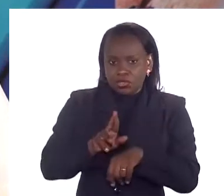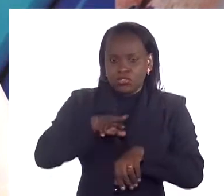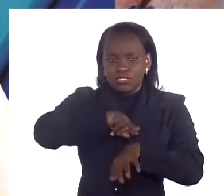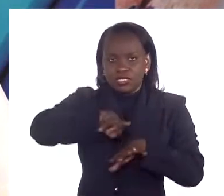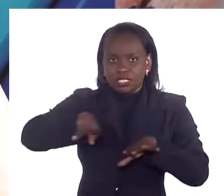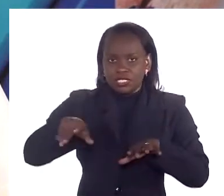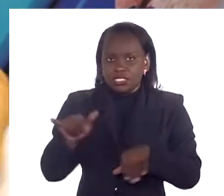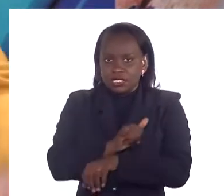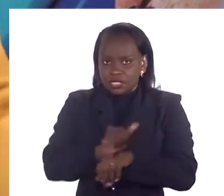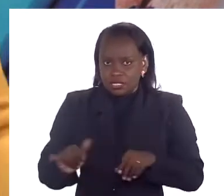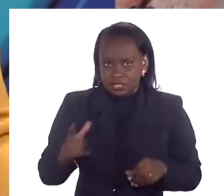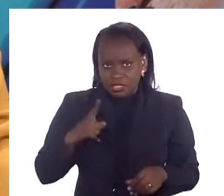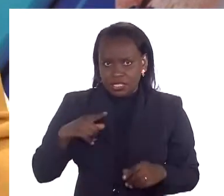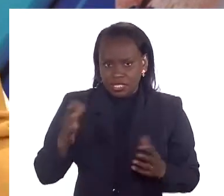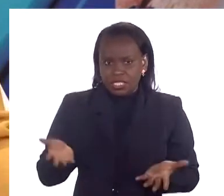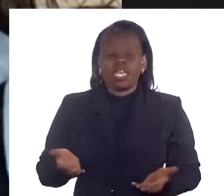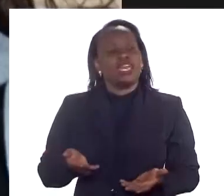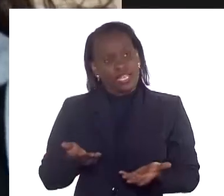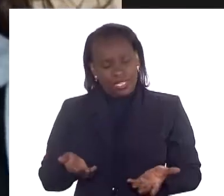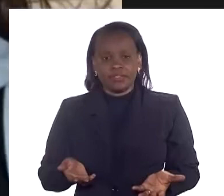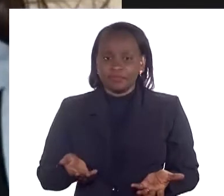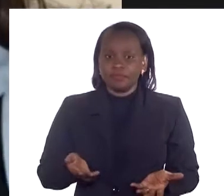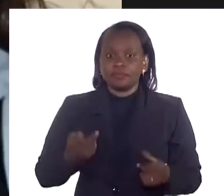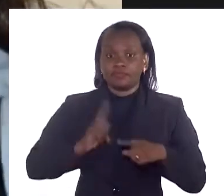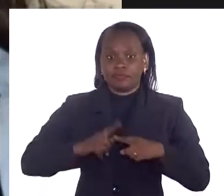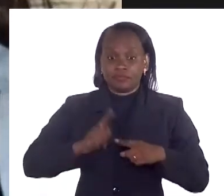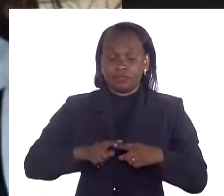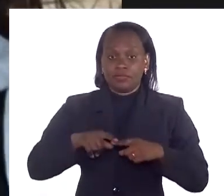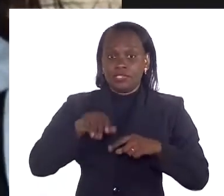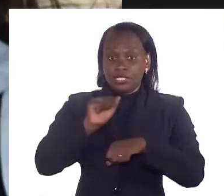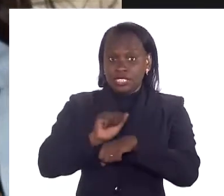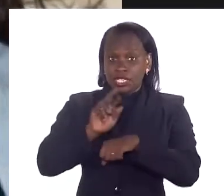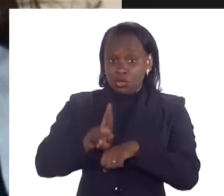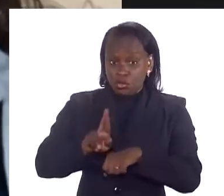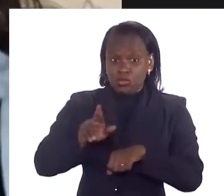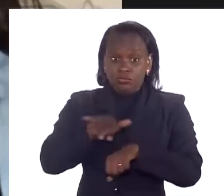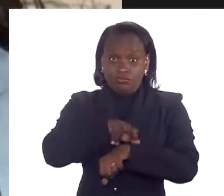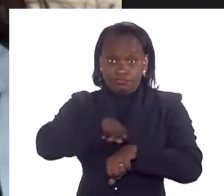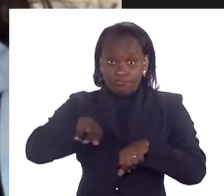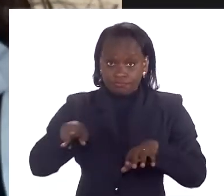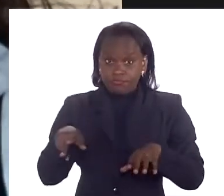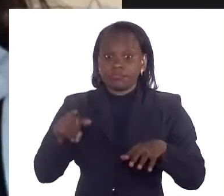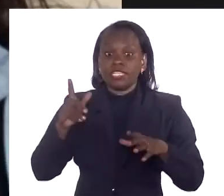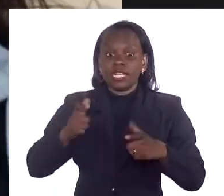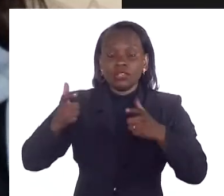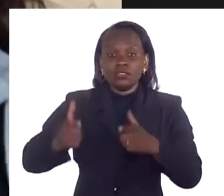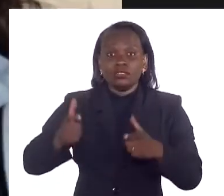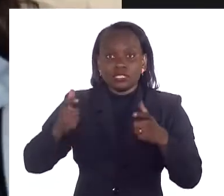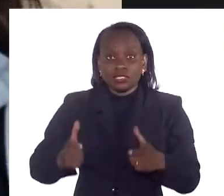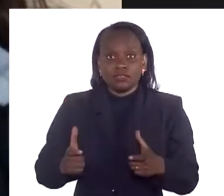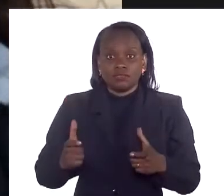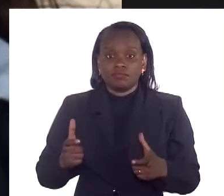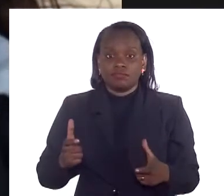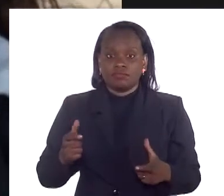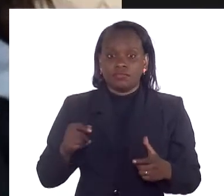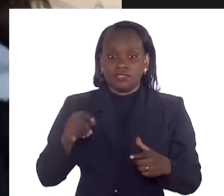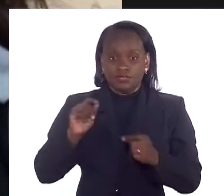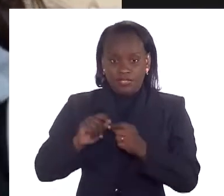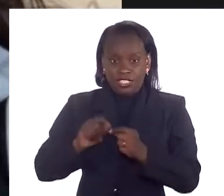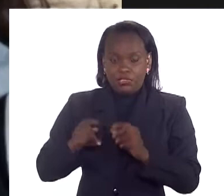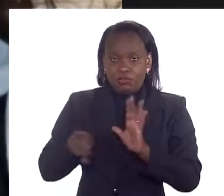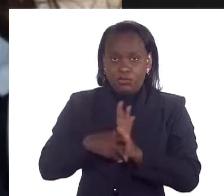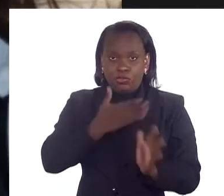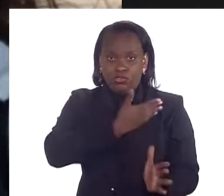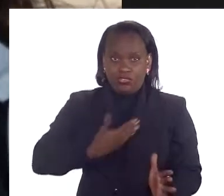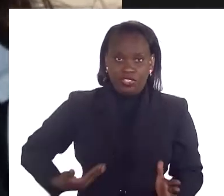recursos multifuncionais, Tatiana? Sim, né? Porque as salas de recursos multifuncionais, elas são espaços